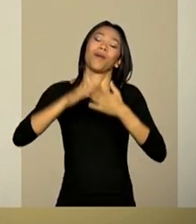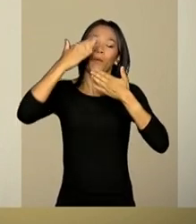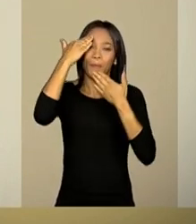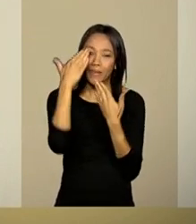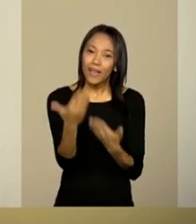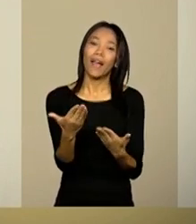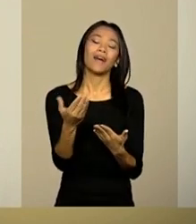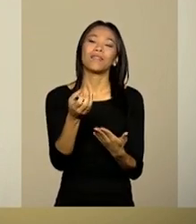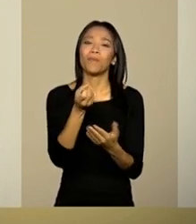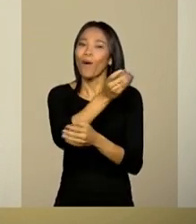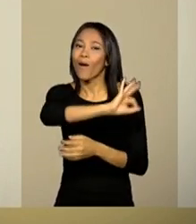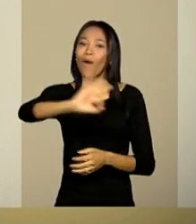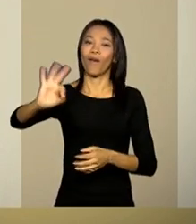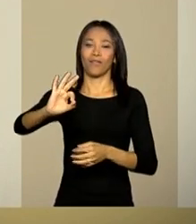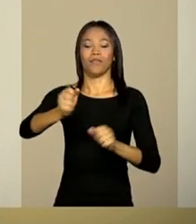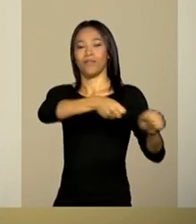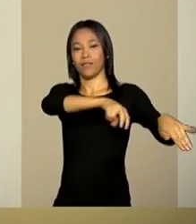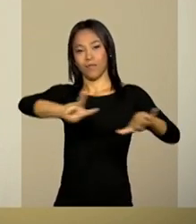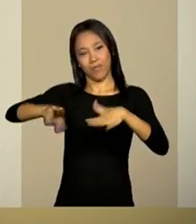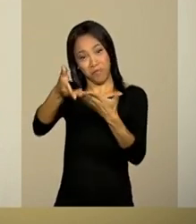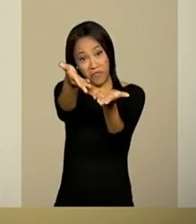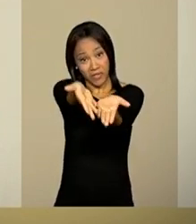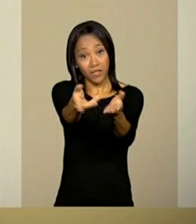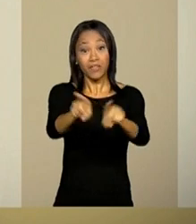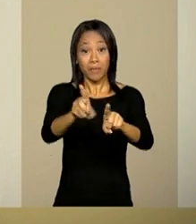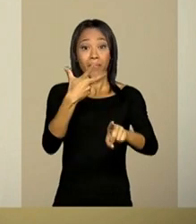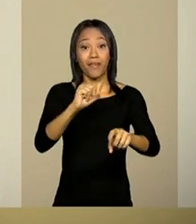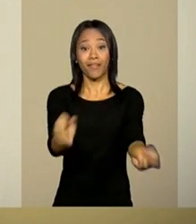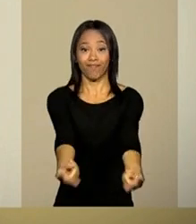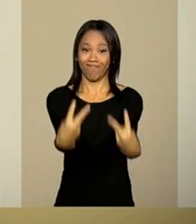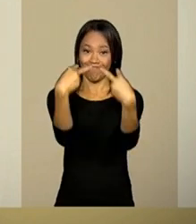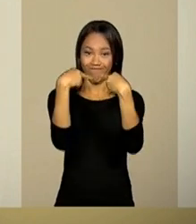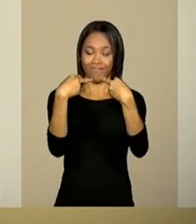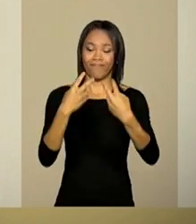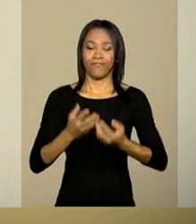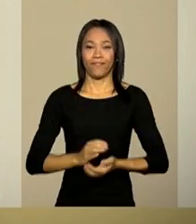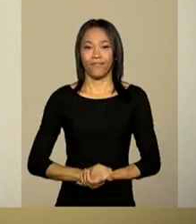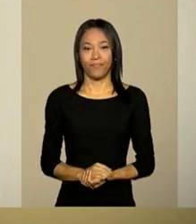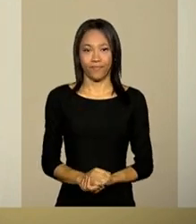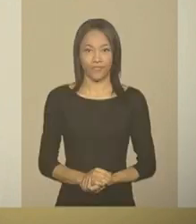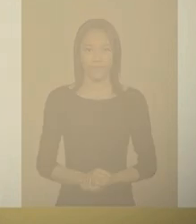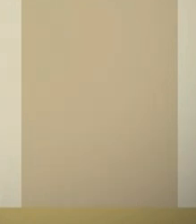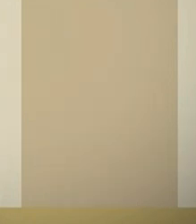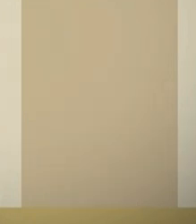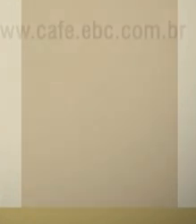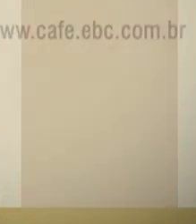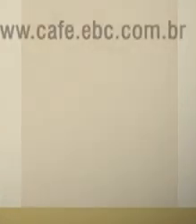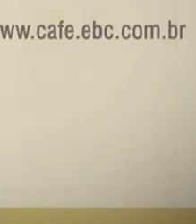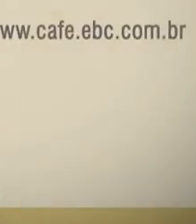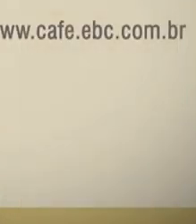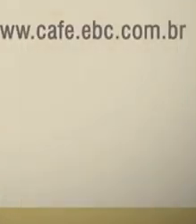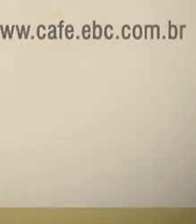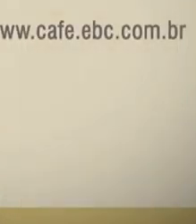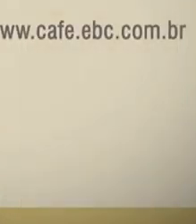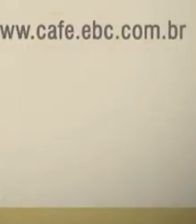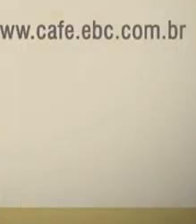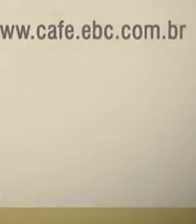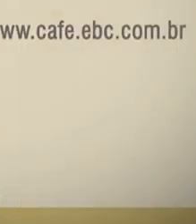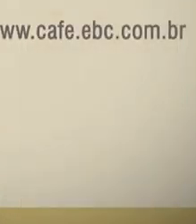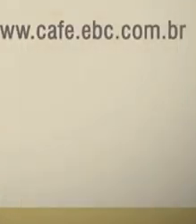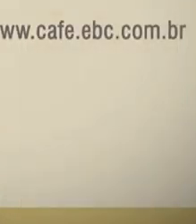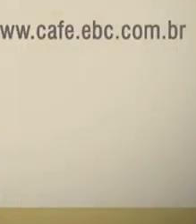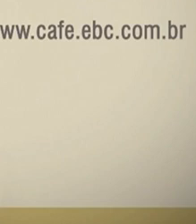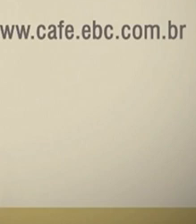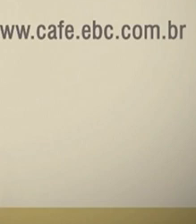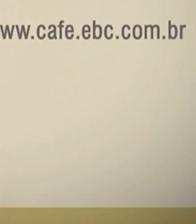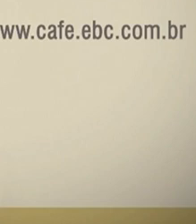Luciano uma ótima semana para você e para os nossos ouvintes você que nos ouve pode acessar